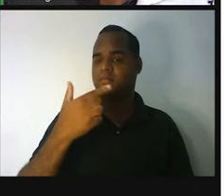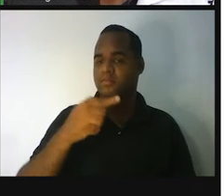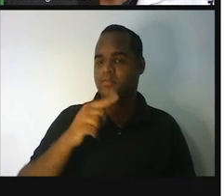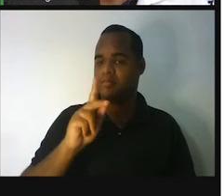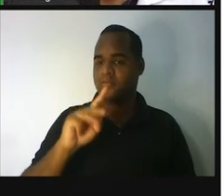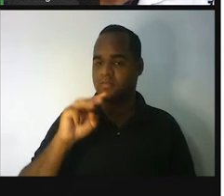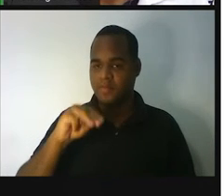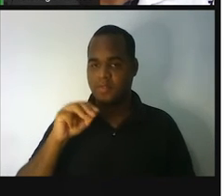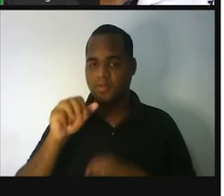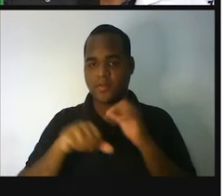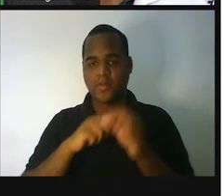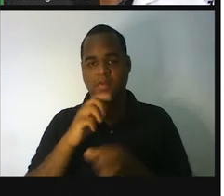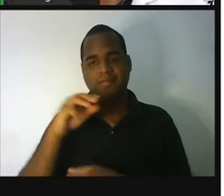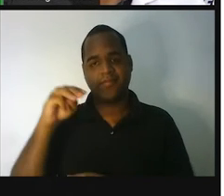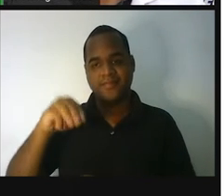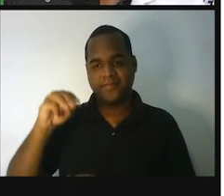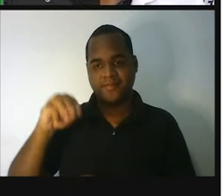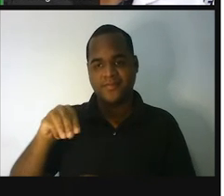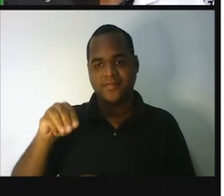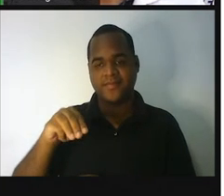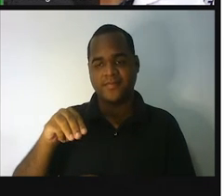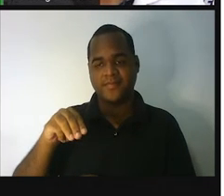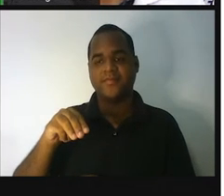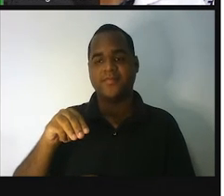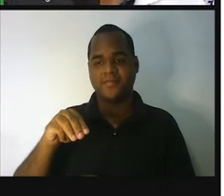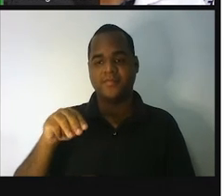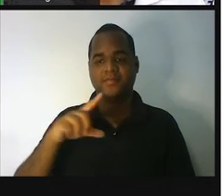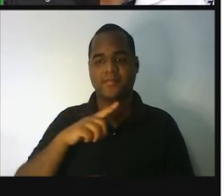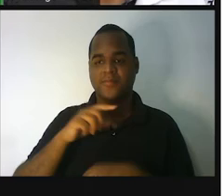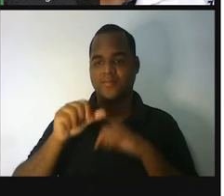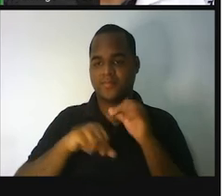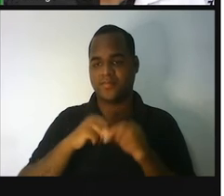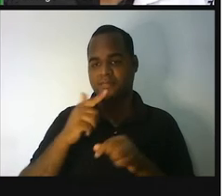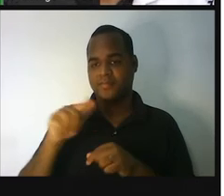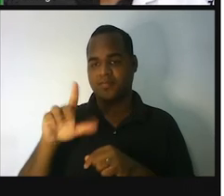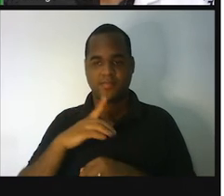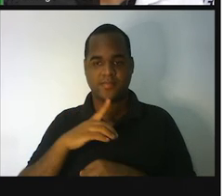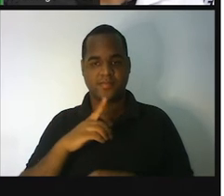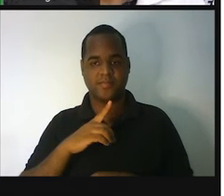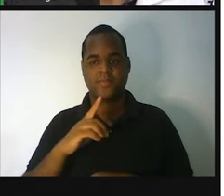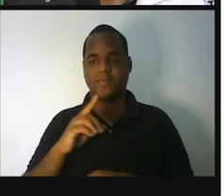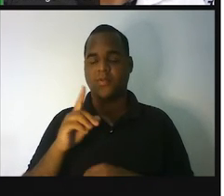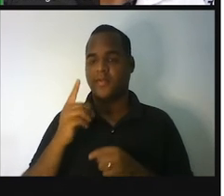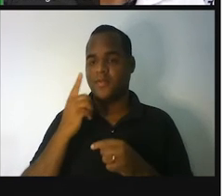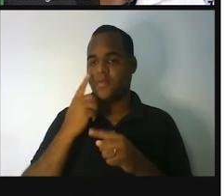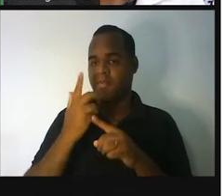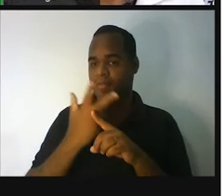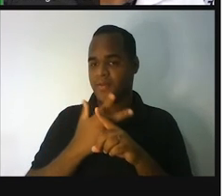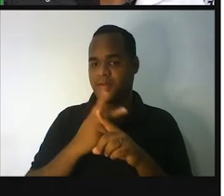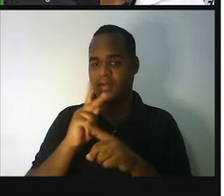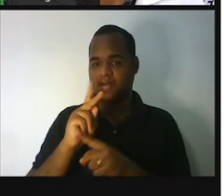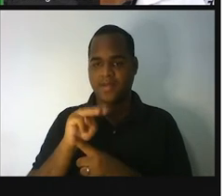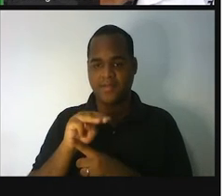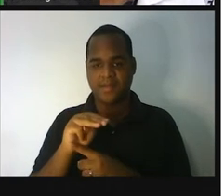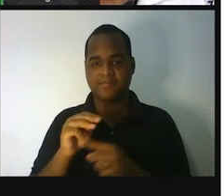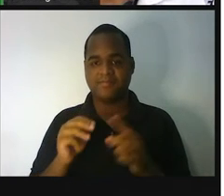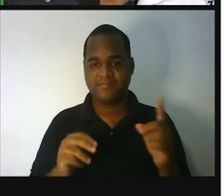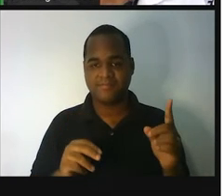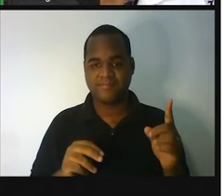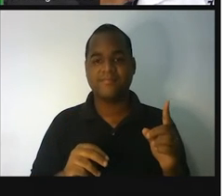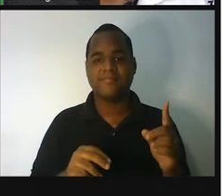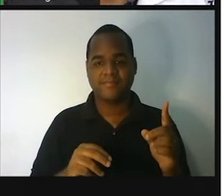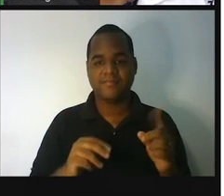km para metros então eu vou aqui nesse climinha e vou procurar os quilômetros o país Joga aí ele